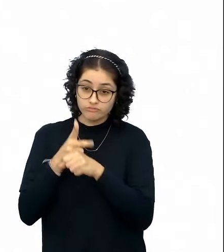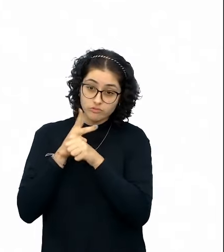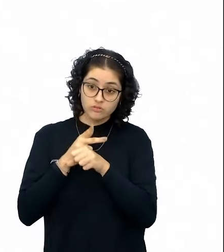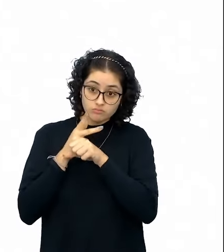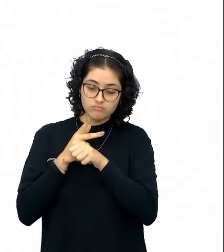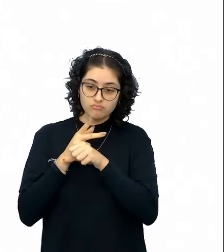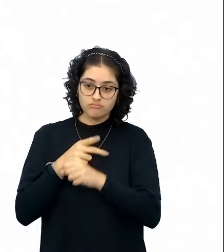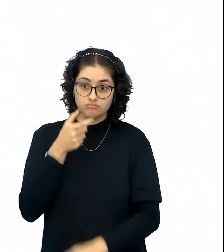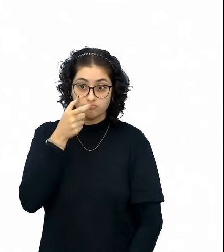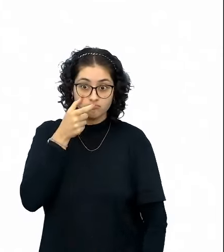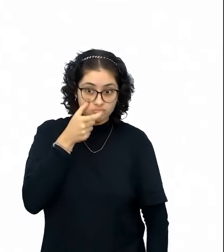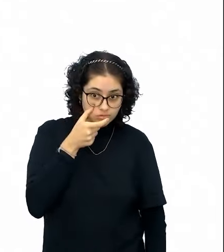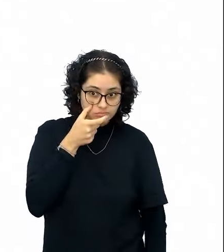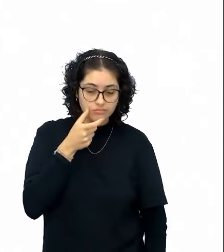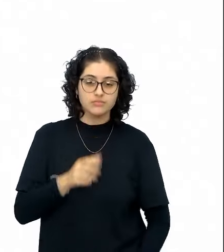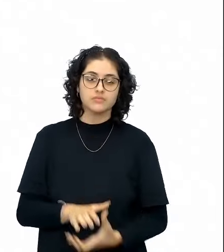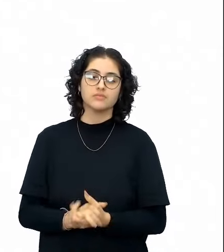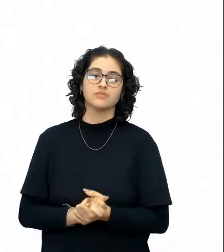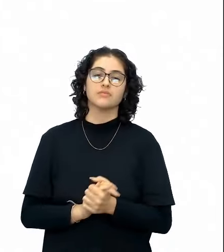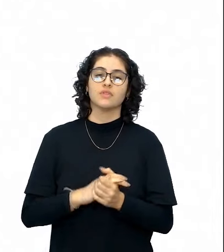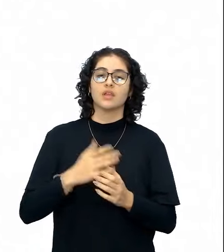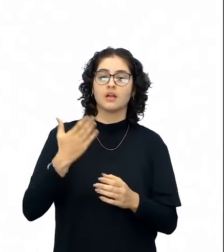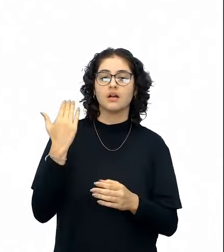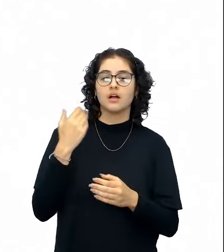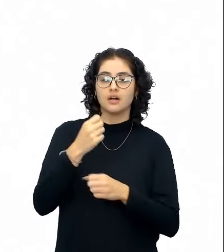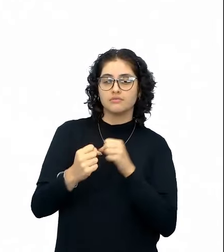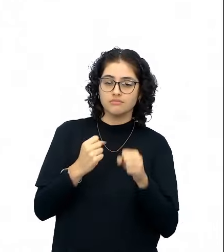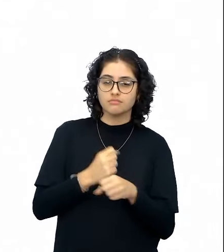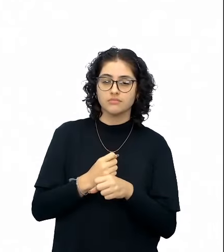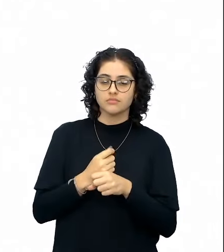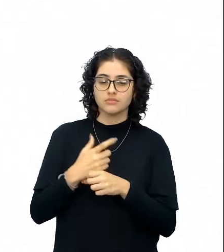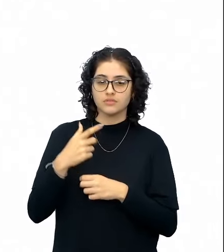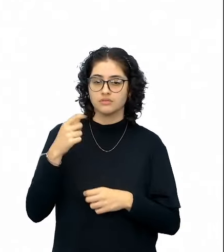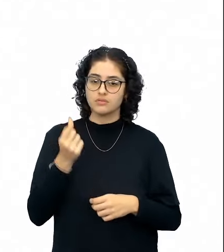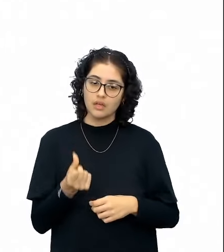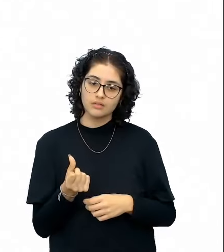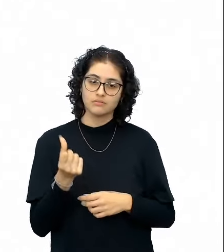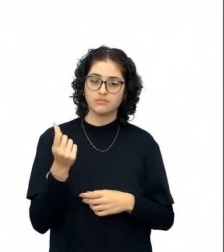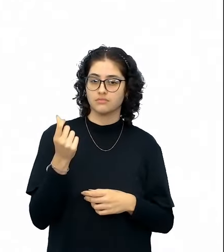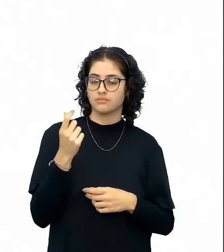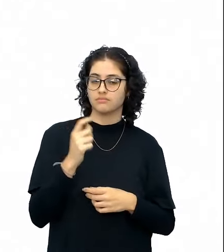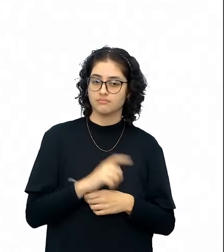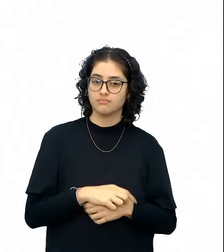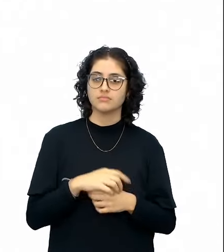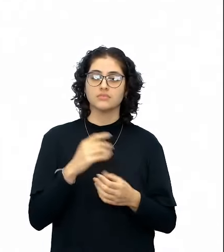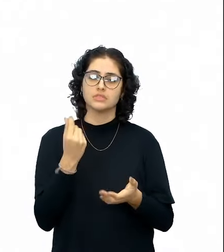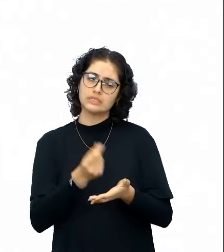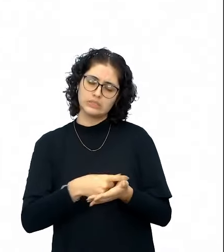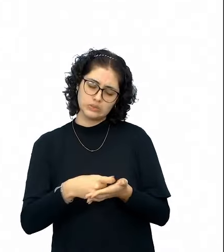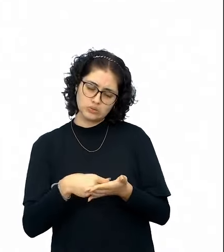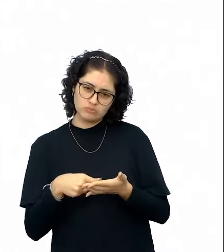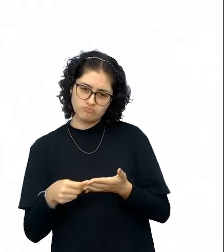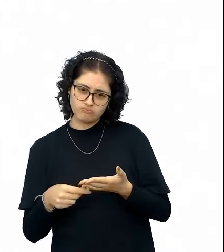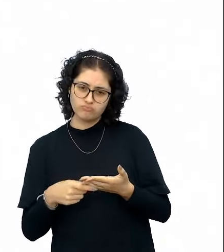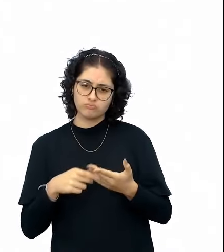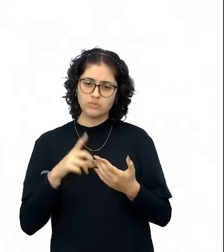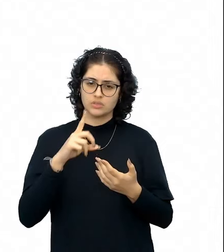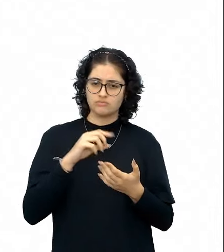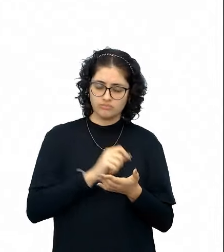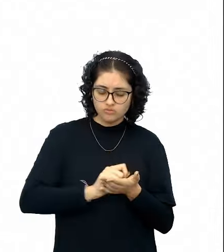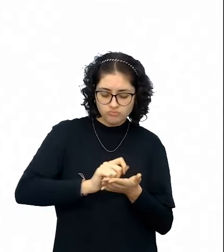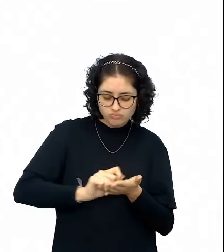da formação de etapa e da formação dos anos séries, da SA1, volume 2, fazer anotações no diário de bordo, caderno,